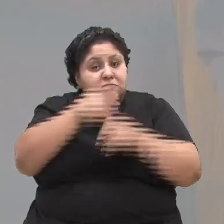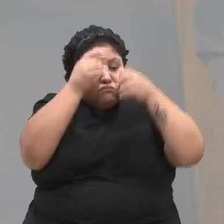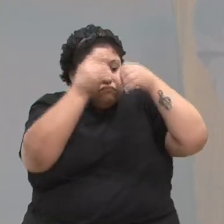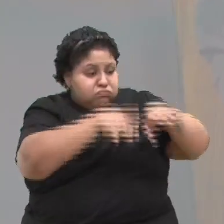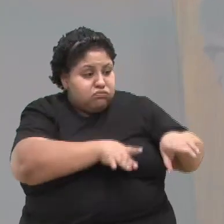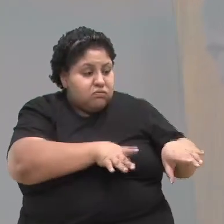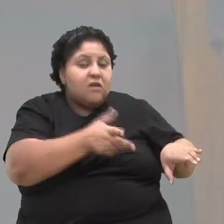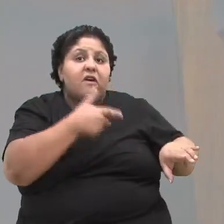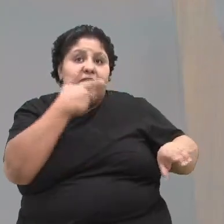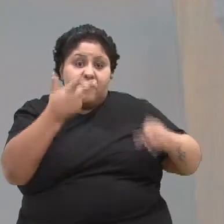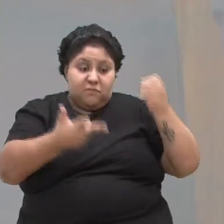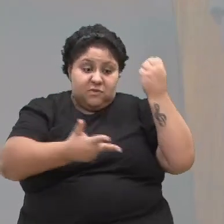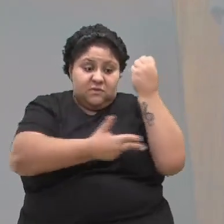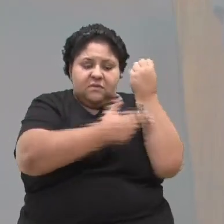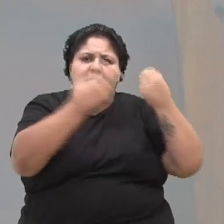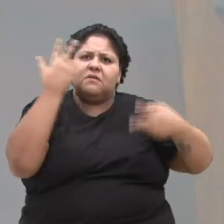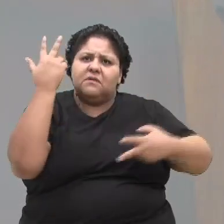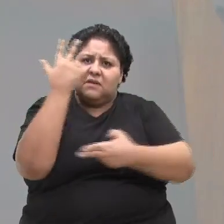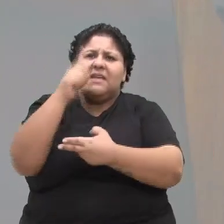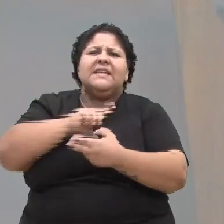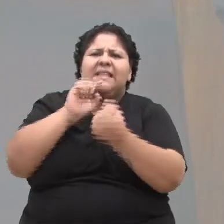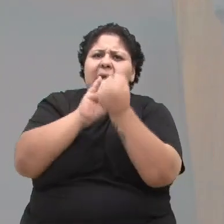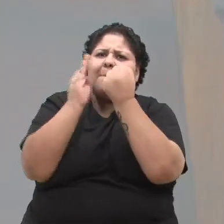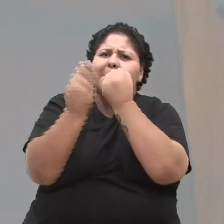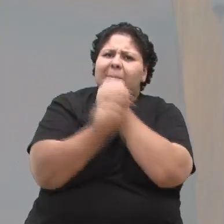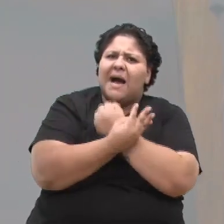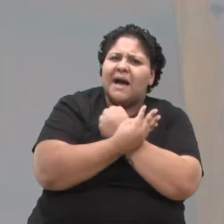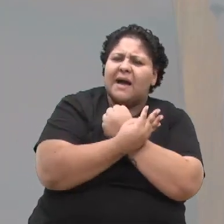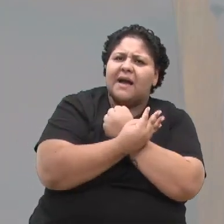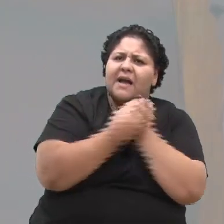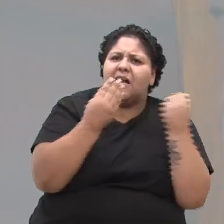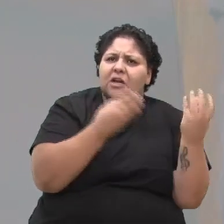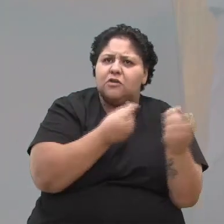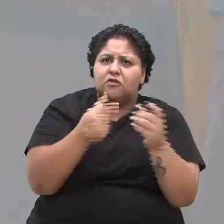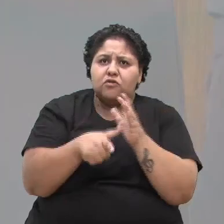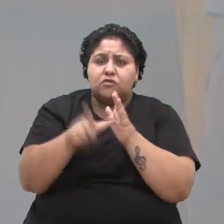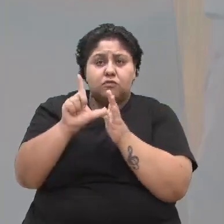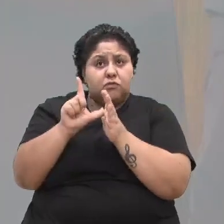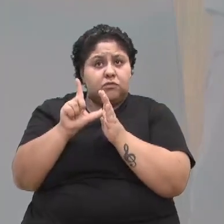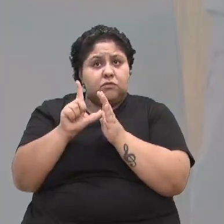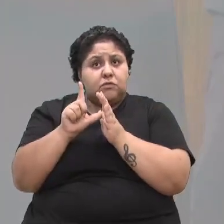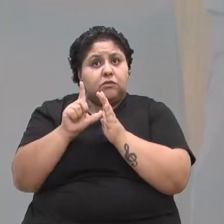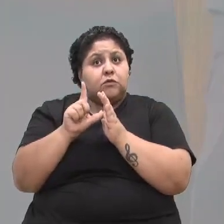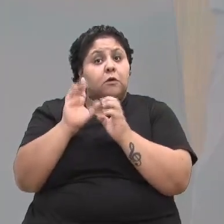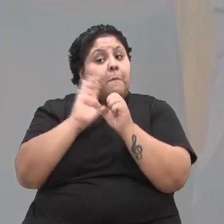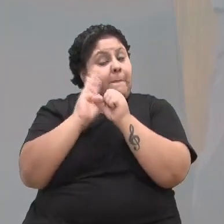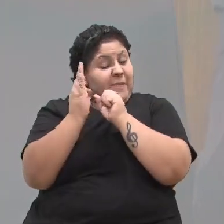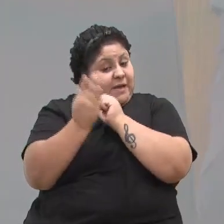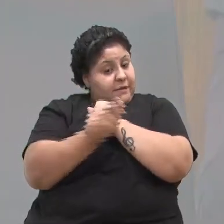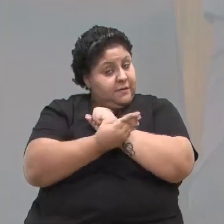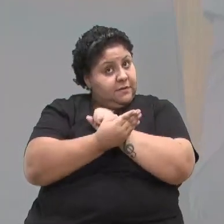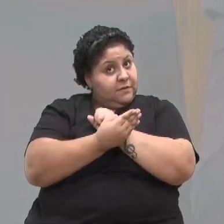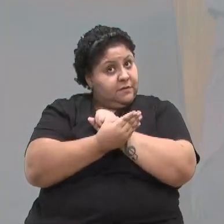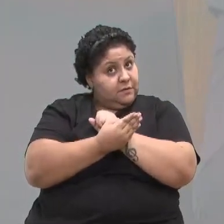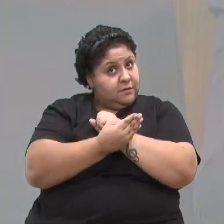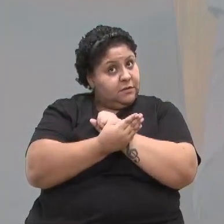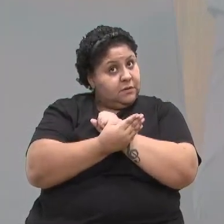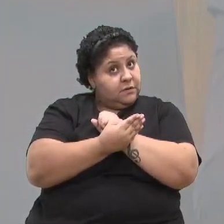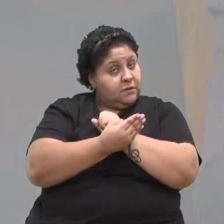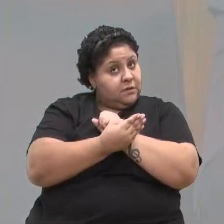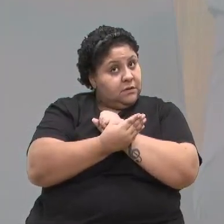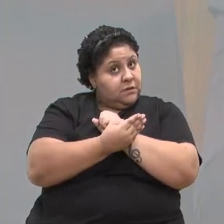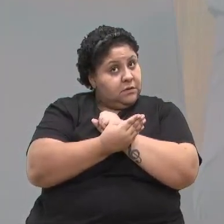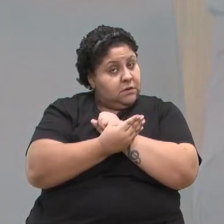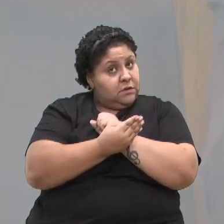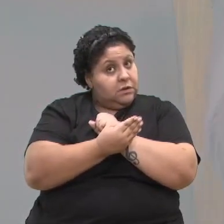da capina. Tem bairro que muito antes da previsão, bairro de gente abastada